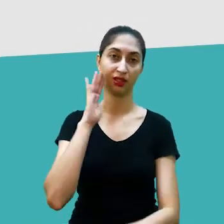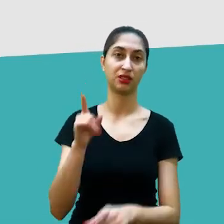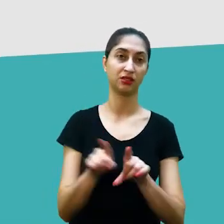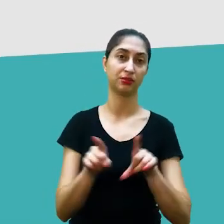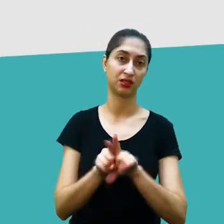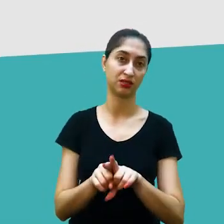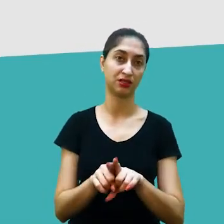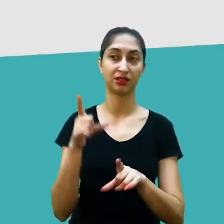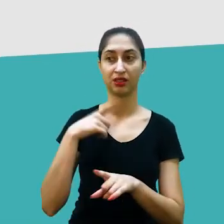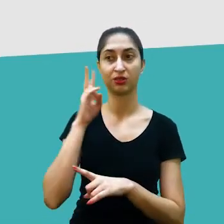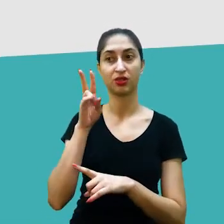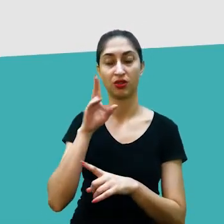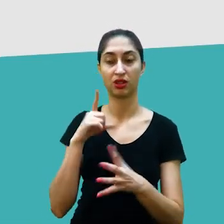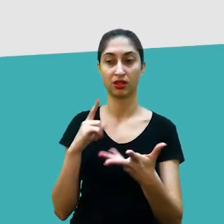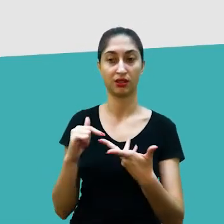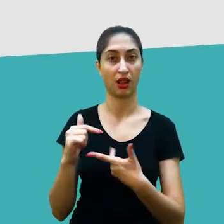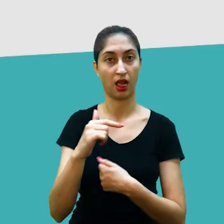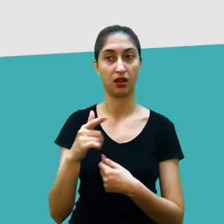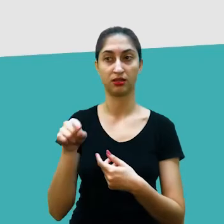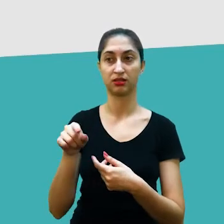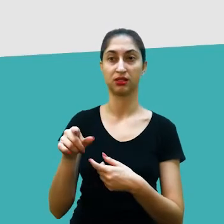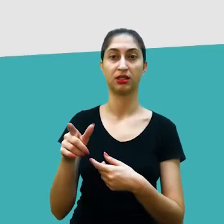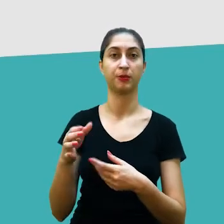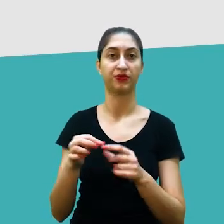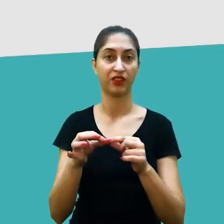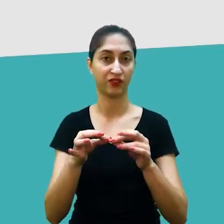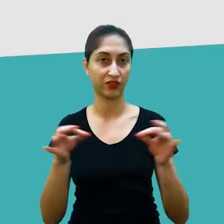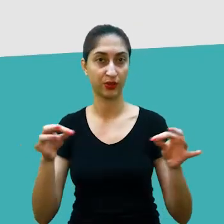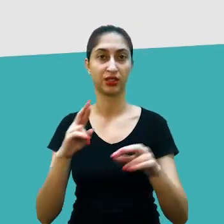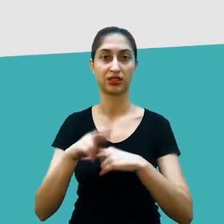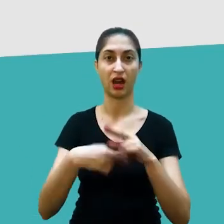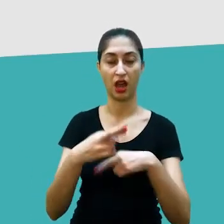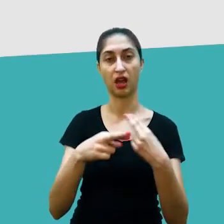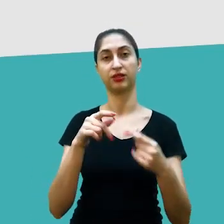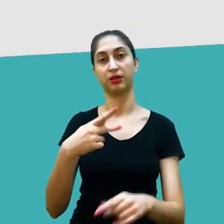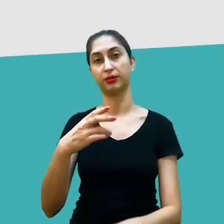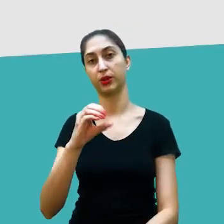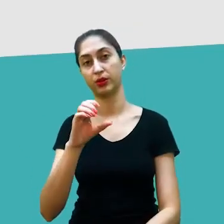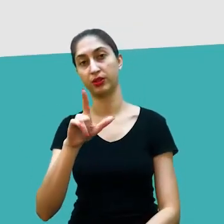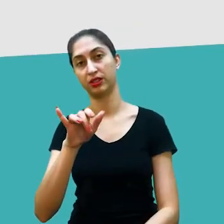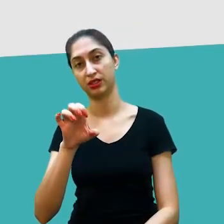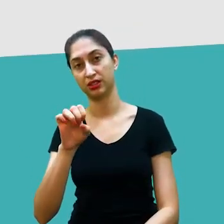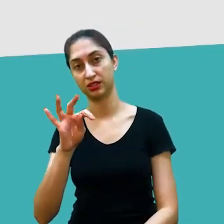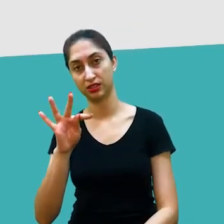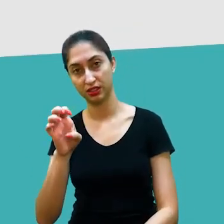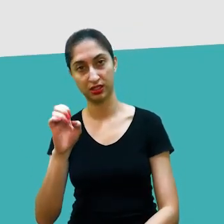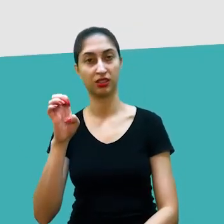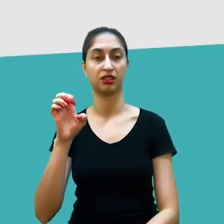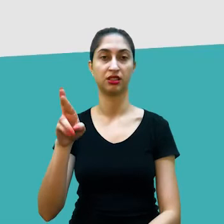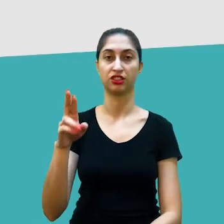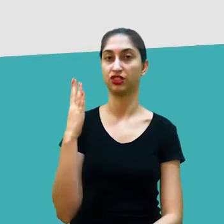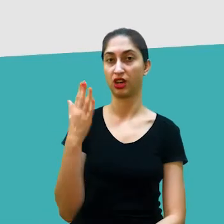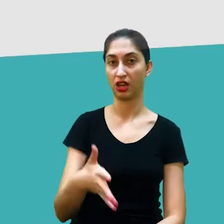todos esses históricos, dizendo, olha, isso aqui é um fio reciclado, isso aqui é um poliéster virgem, isso aqui,